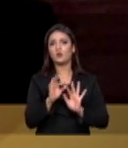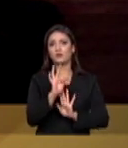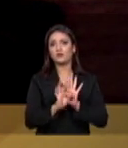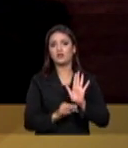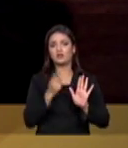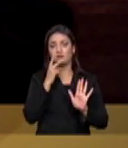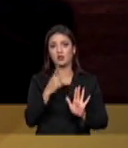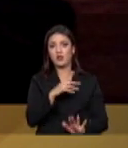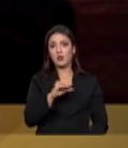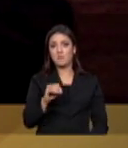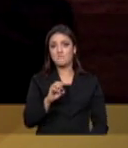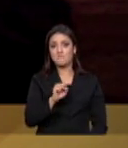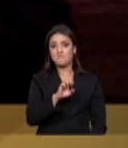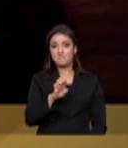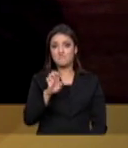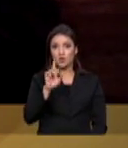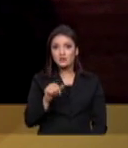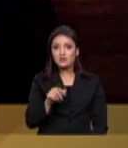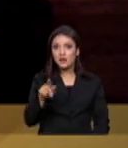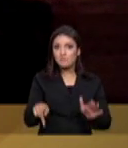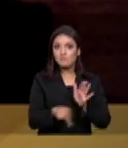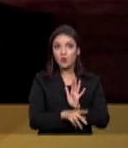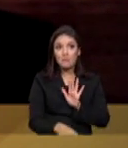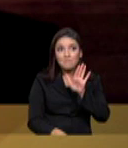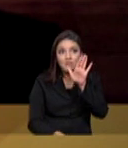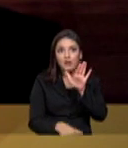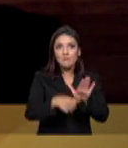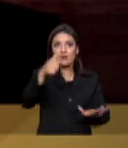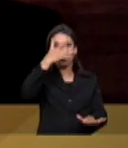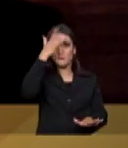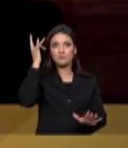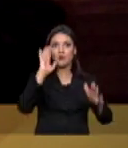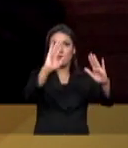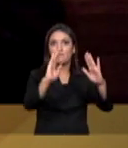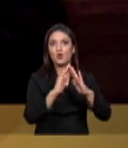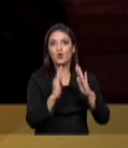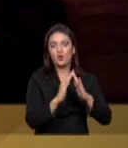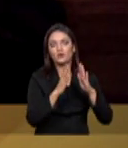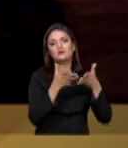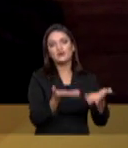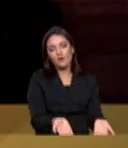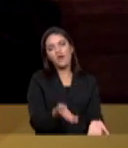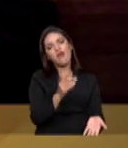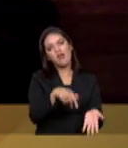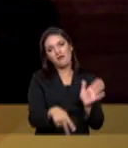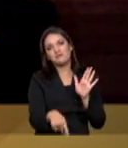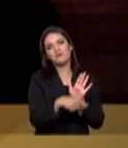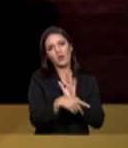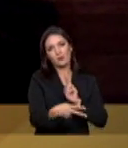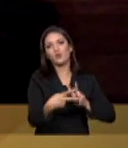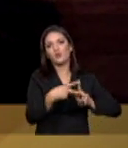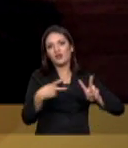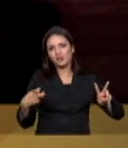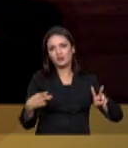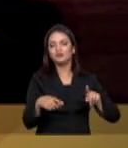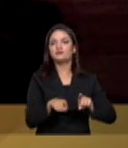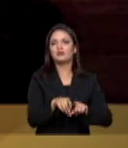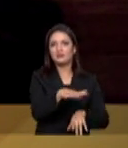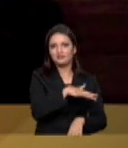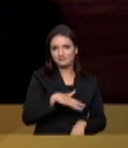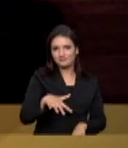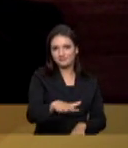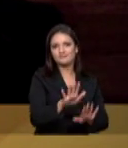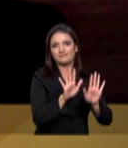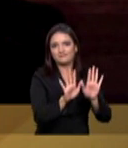e legitimada o primeiro ocupando e já se reconhecia o direito originário dos indígenas a